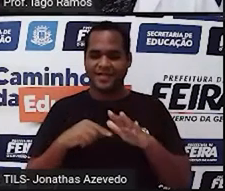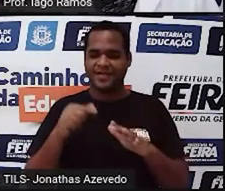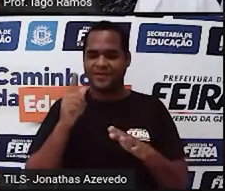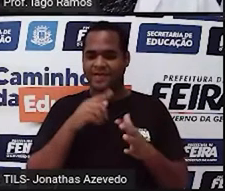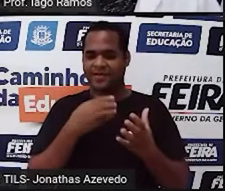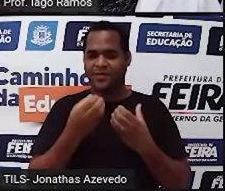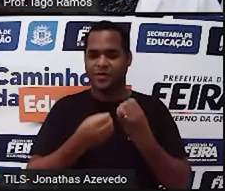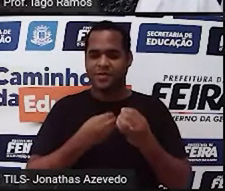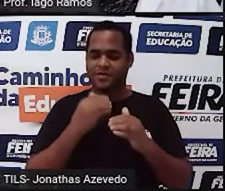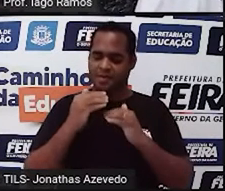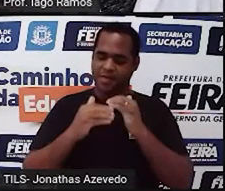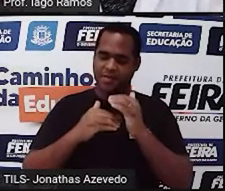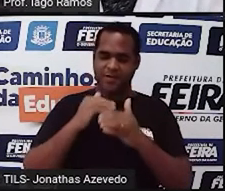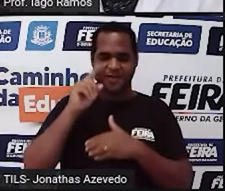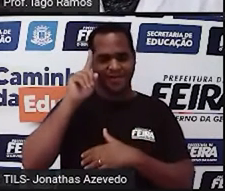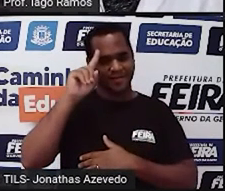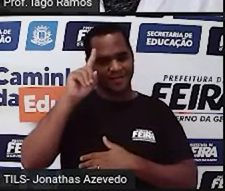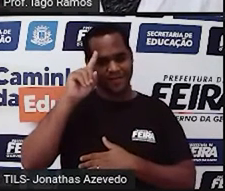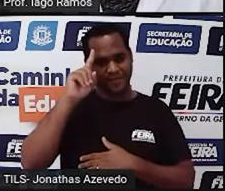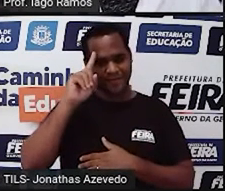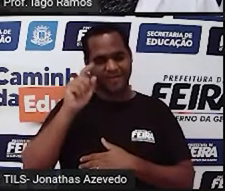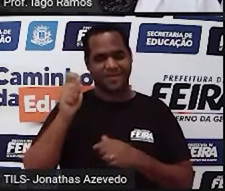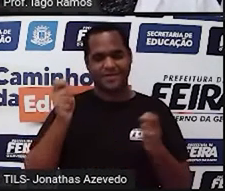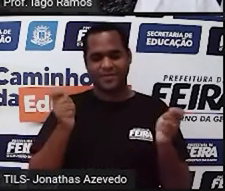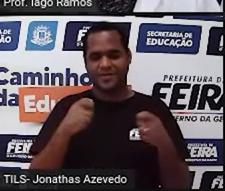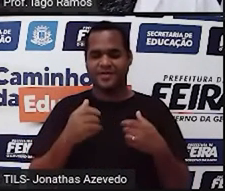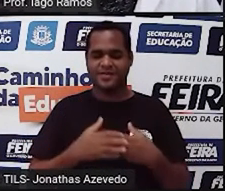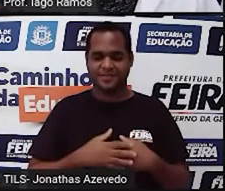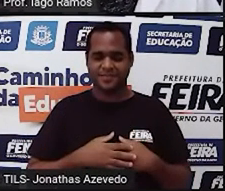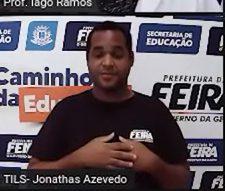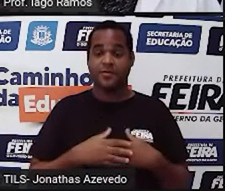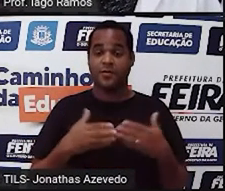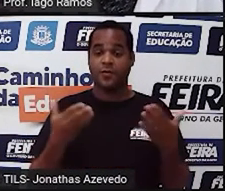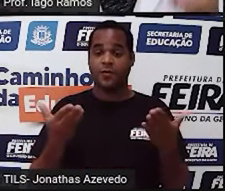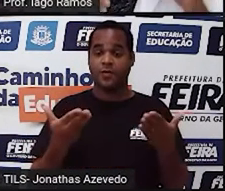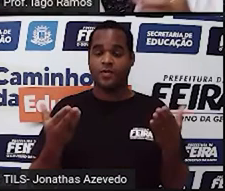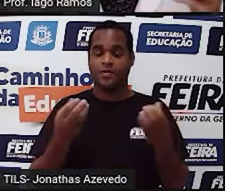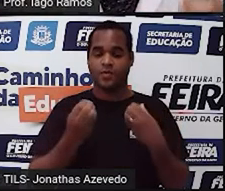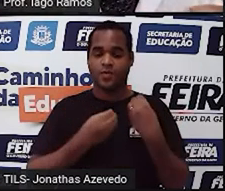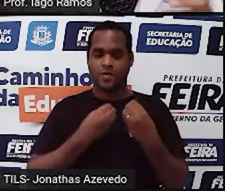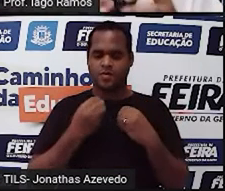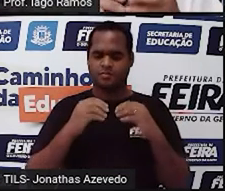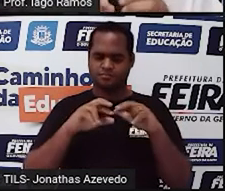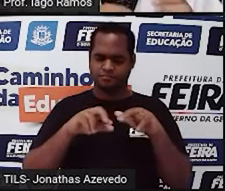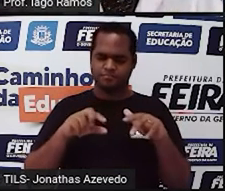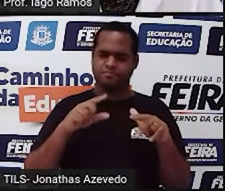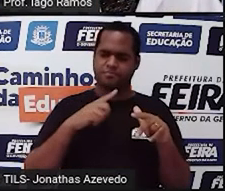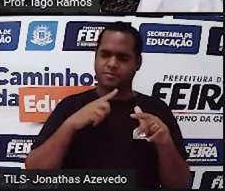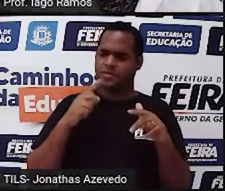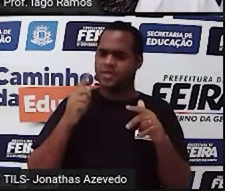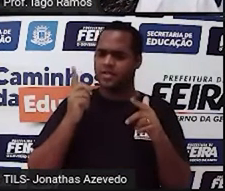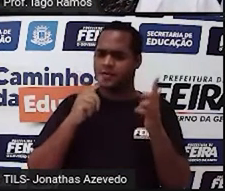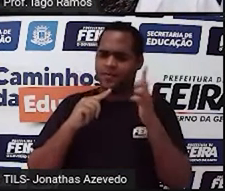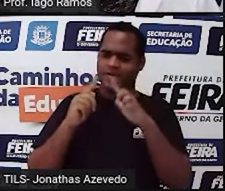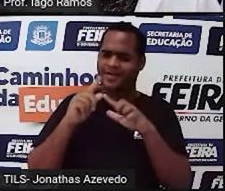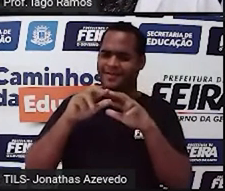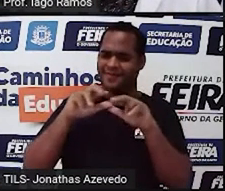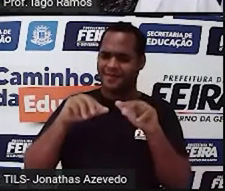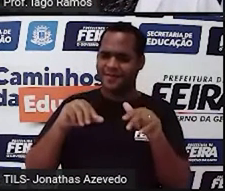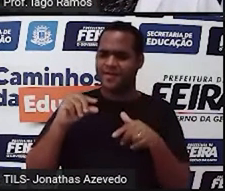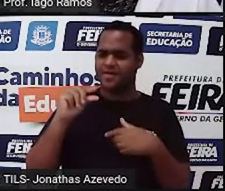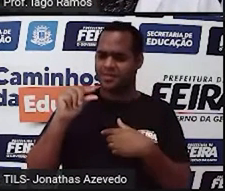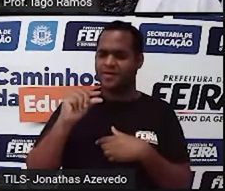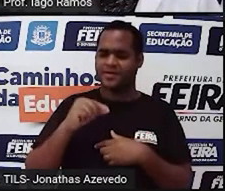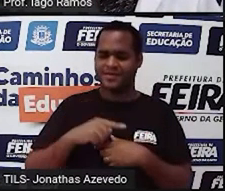no nosso cotidiano e que hoje são essas esses procedimentos essas coisinhas não é